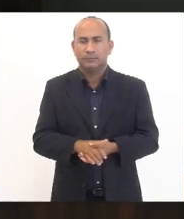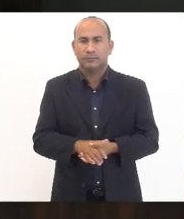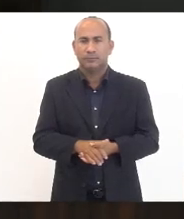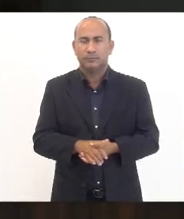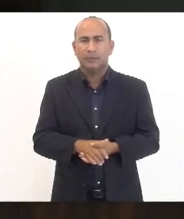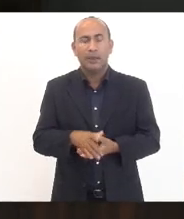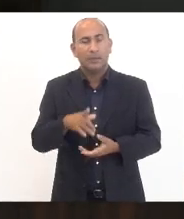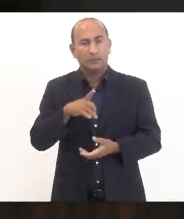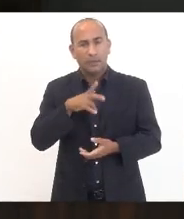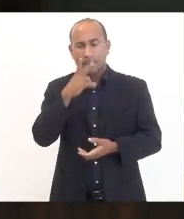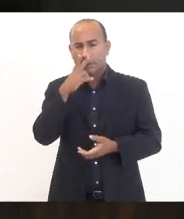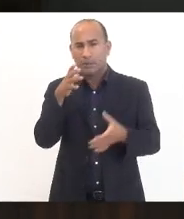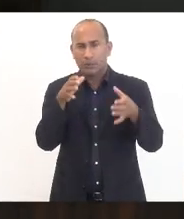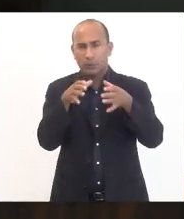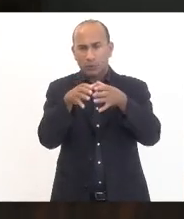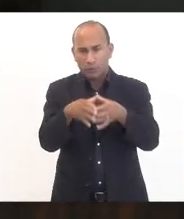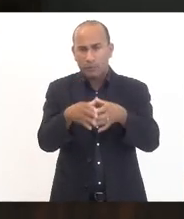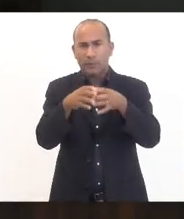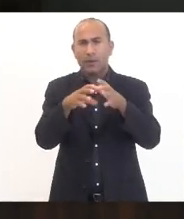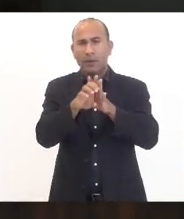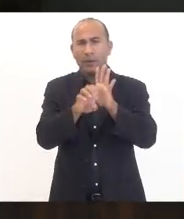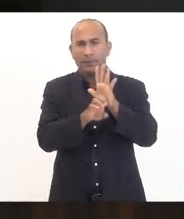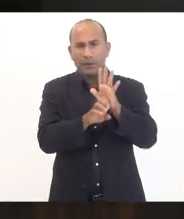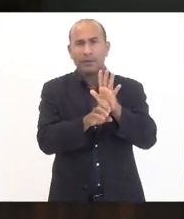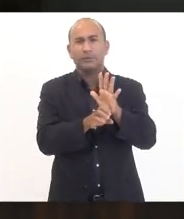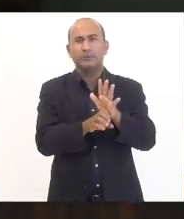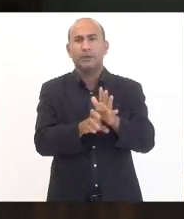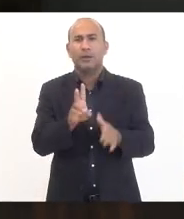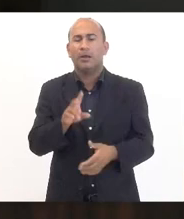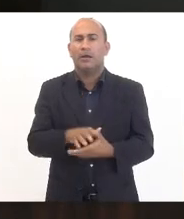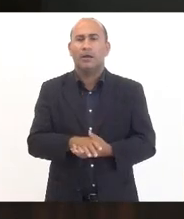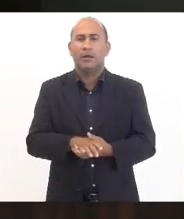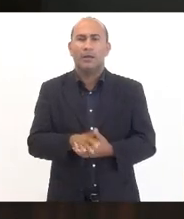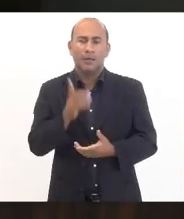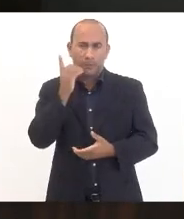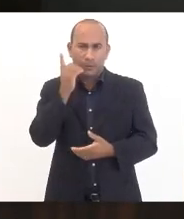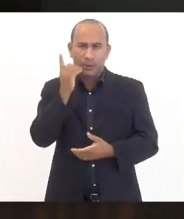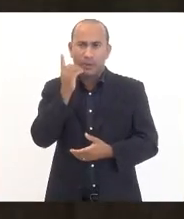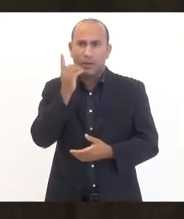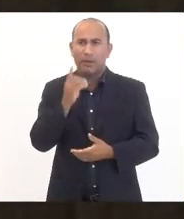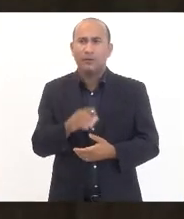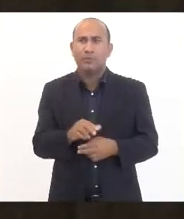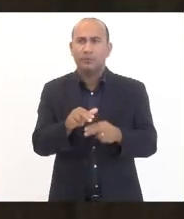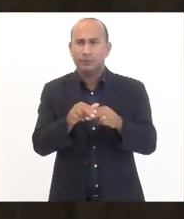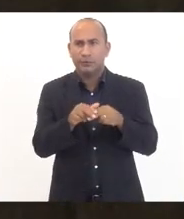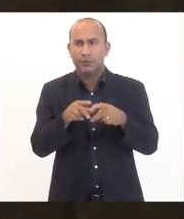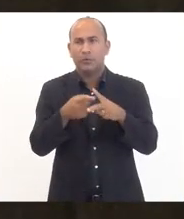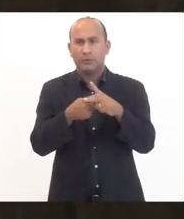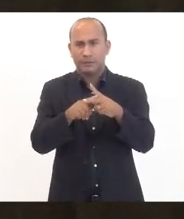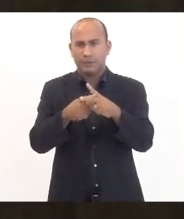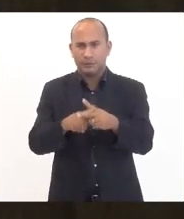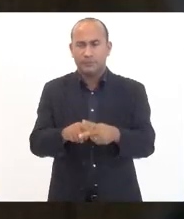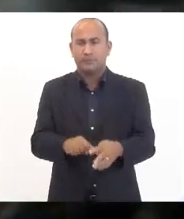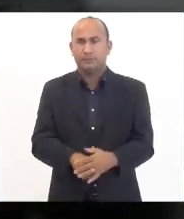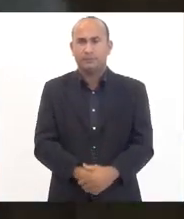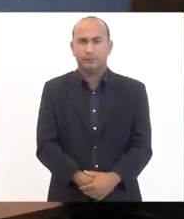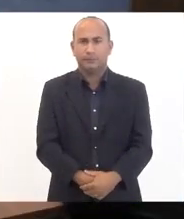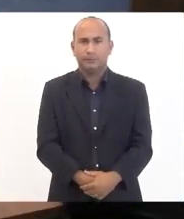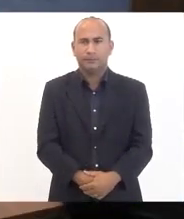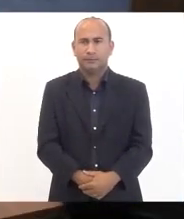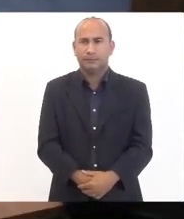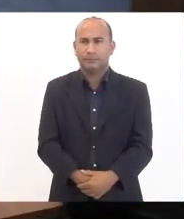pendendo de parecer da Comissão de Emendas Condicionais e Vetos. Para emitir parecer, deputado Rosenberg Reis. Pela manutenção. Pela manutenção de